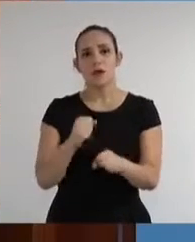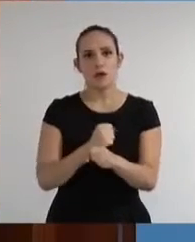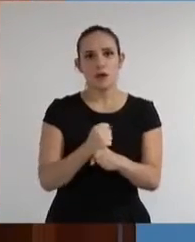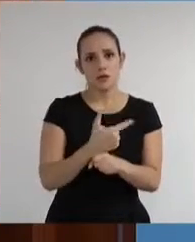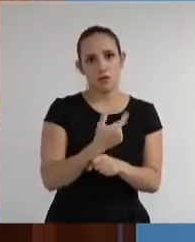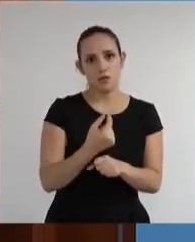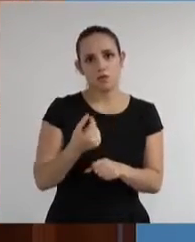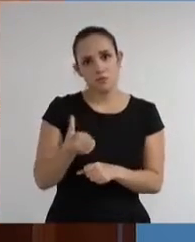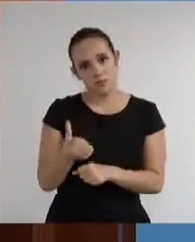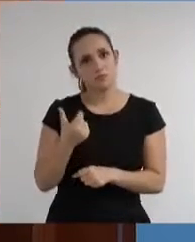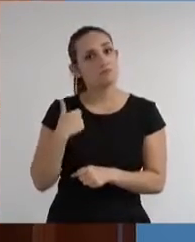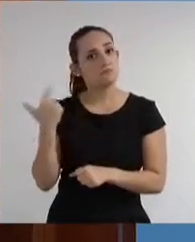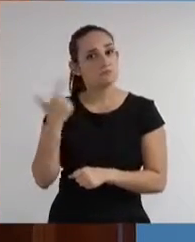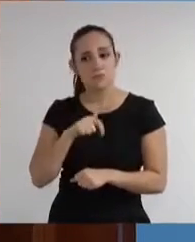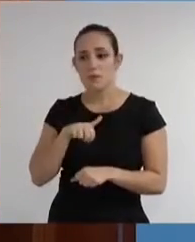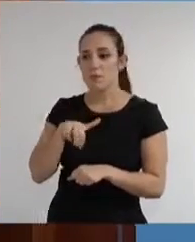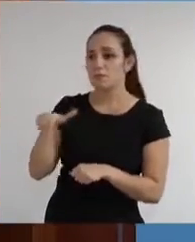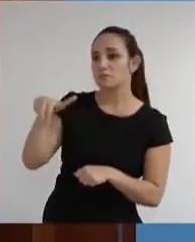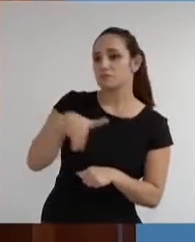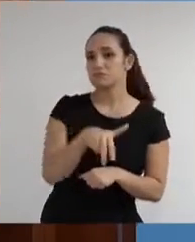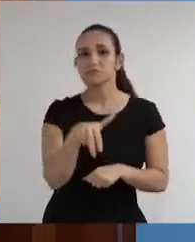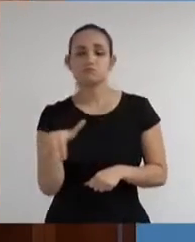2006, andar pelo Mato Grosso do Sul, discutindo